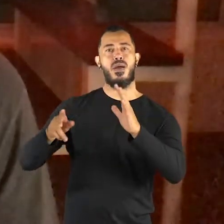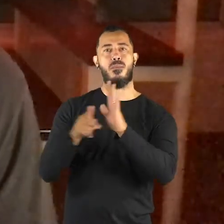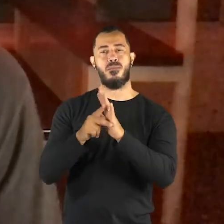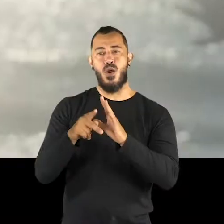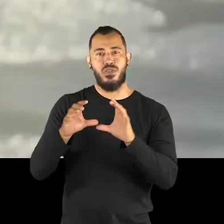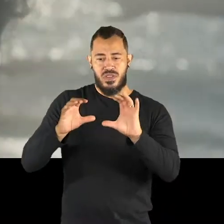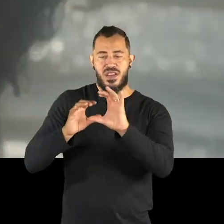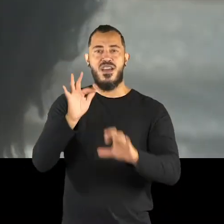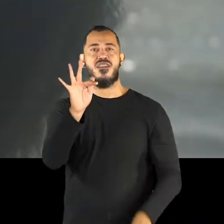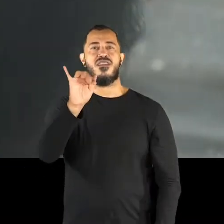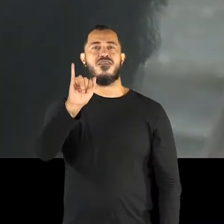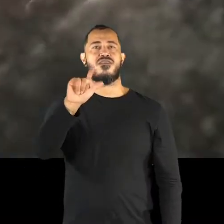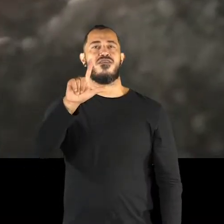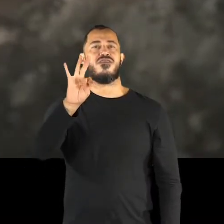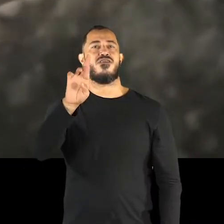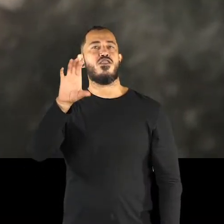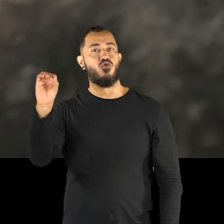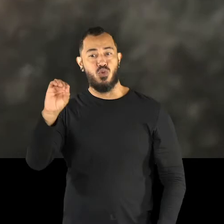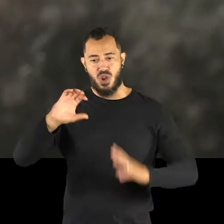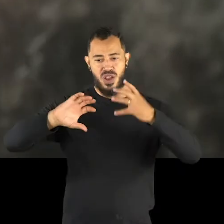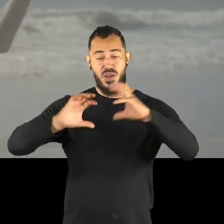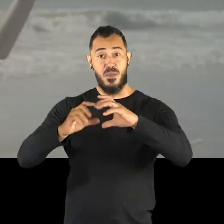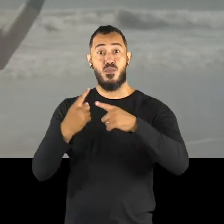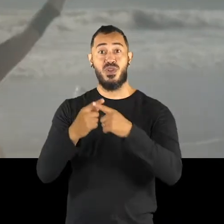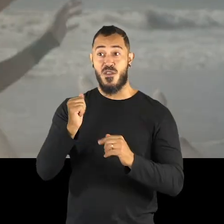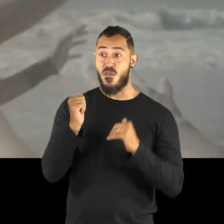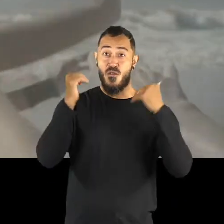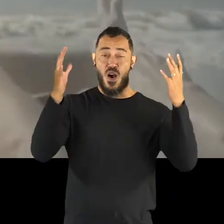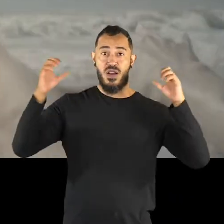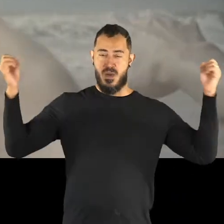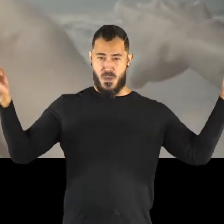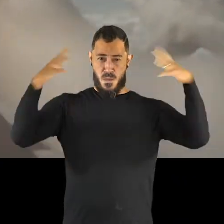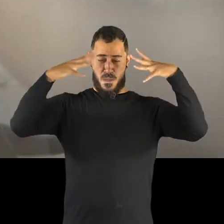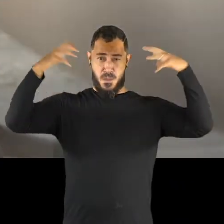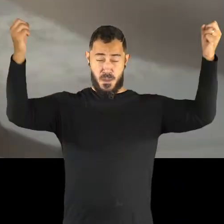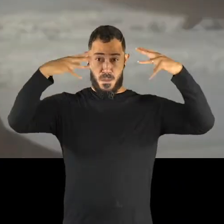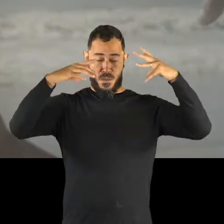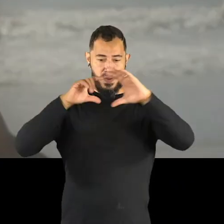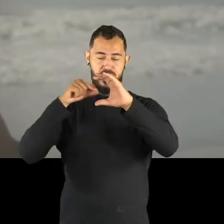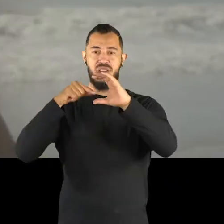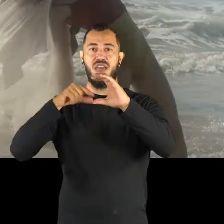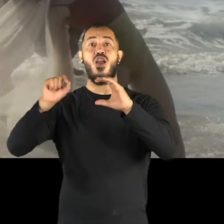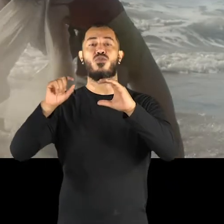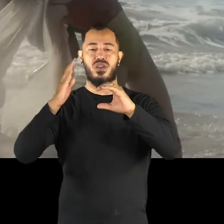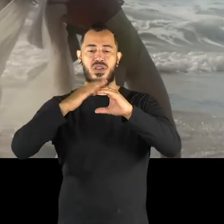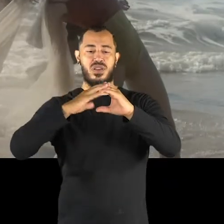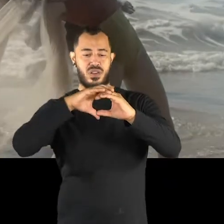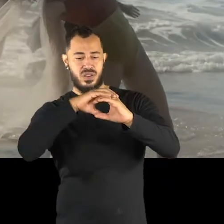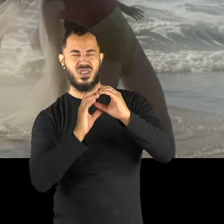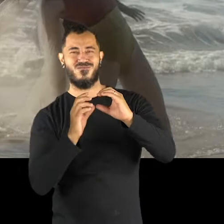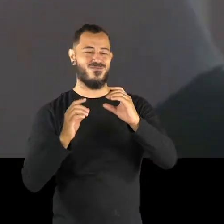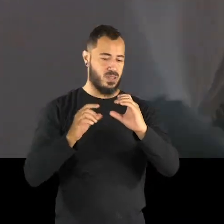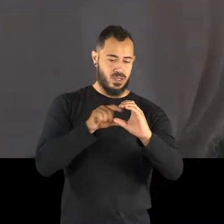ProMish, que a gente sabia que ao se filmar externa, muita luz entraria na lente. Então, para a gente não ter que